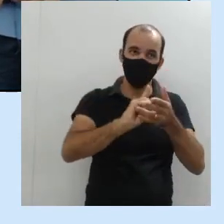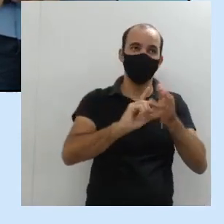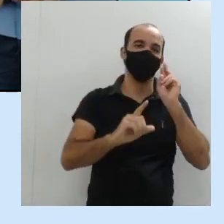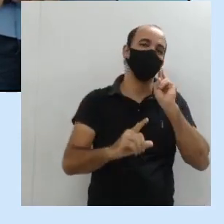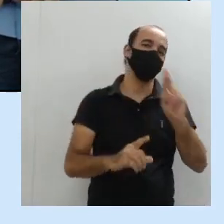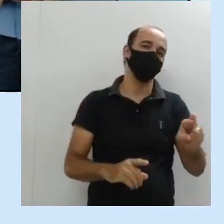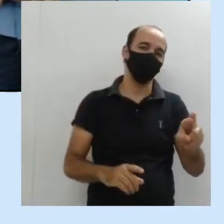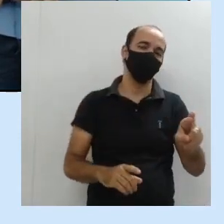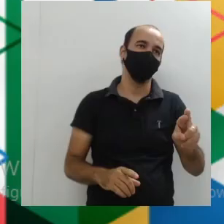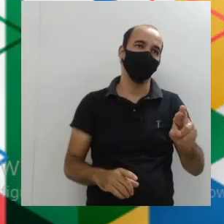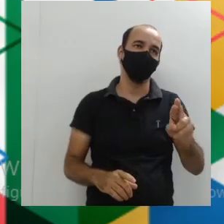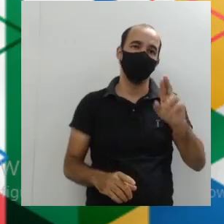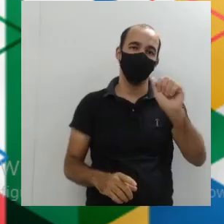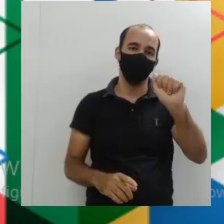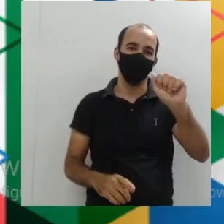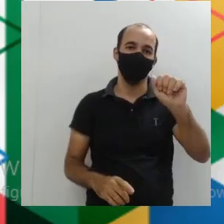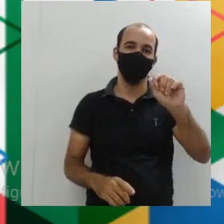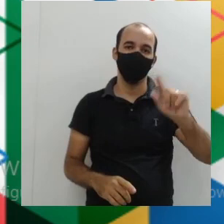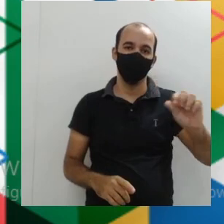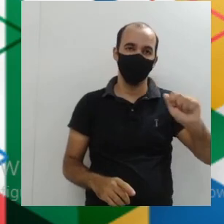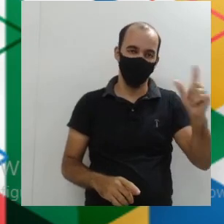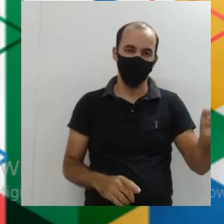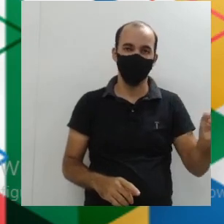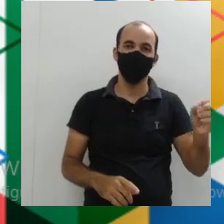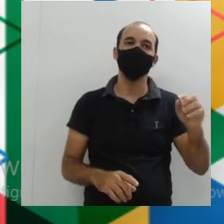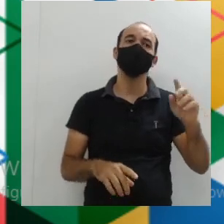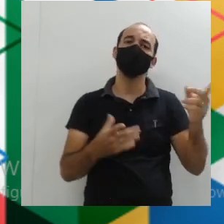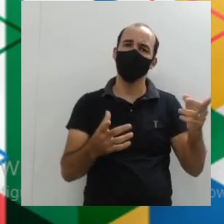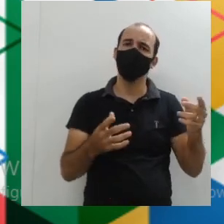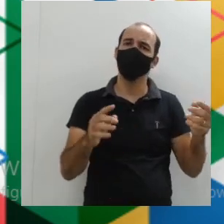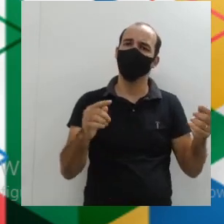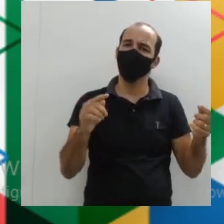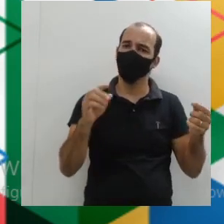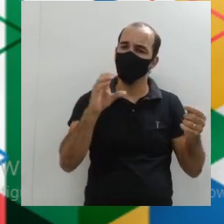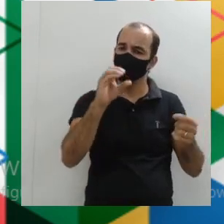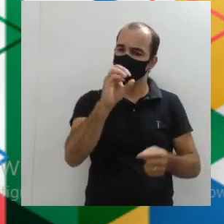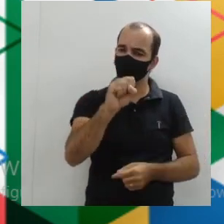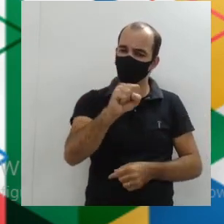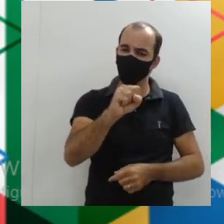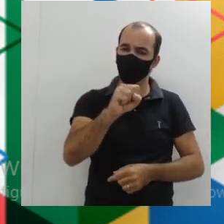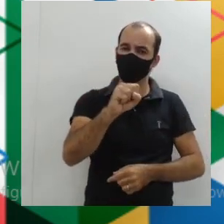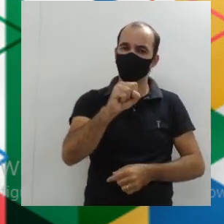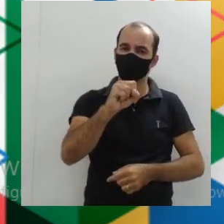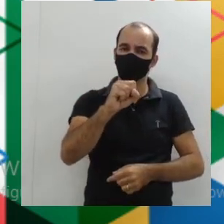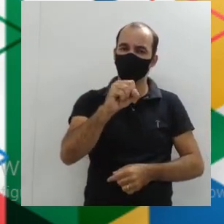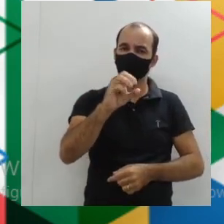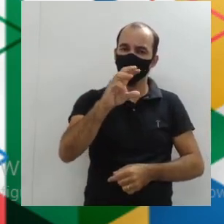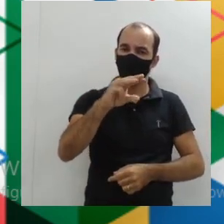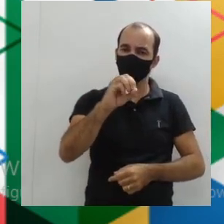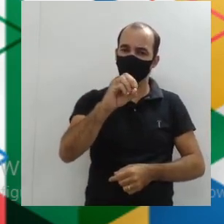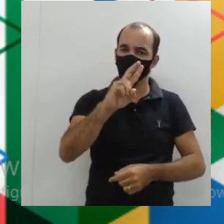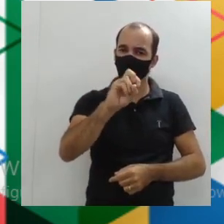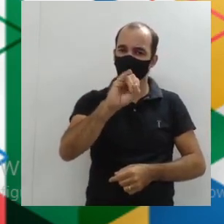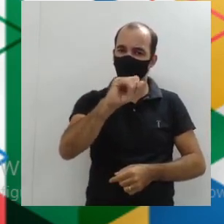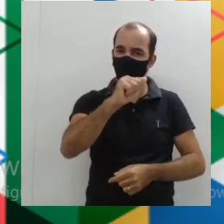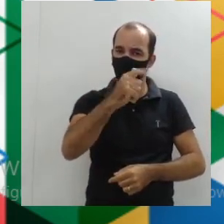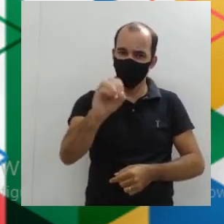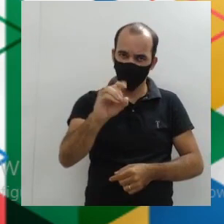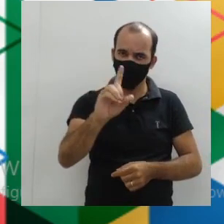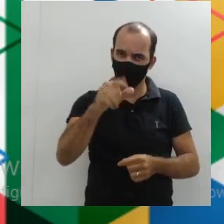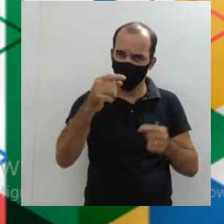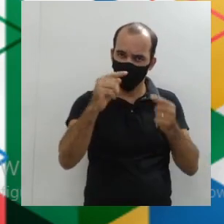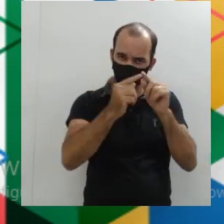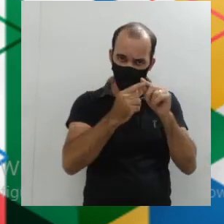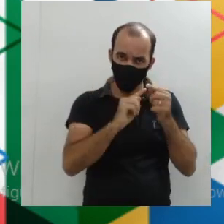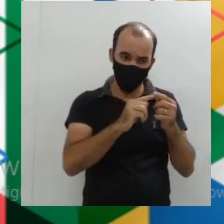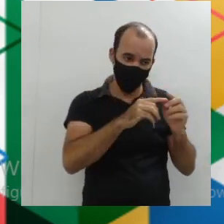a cosmovisão está um pouquinho lá relacionado com aquela questão do mito, de que a filosofia vai quebrar